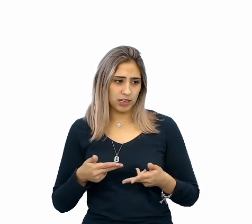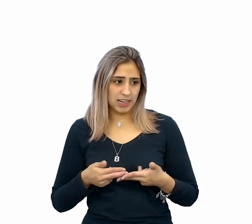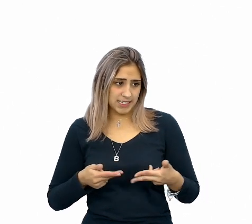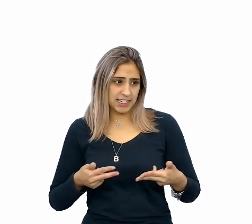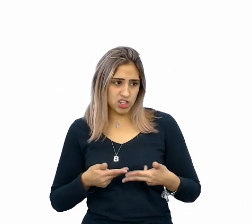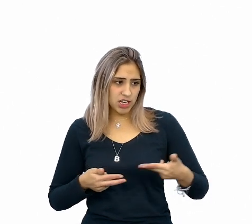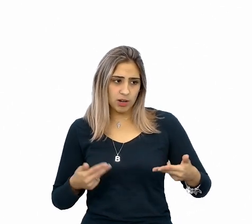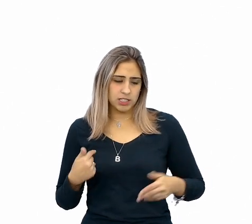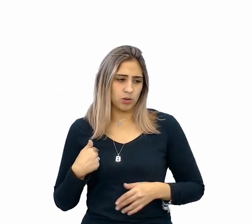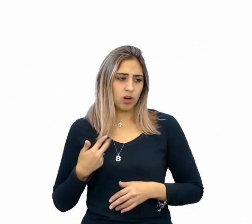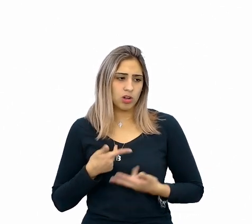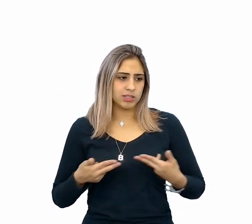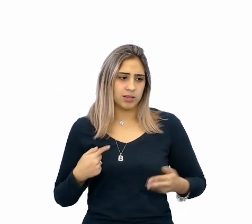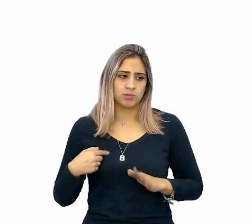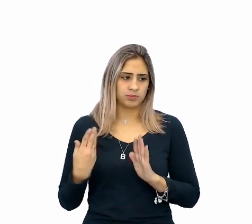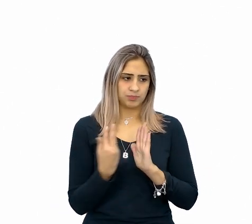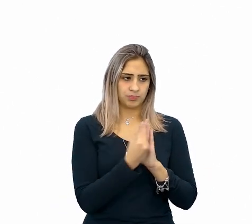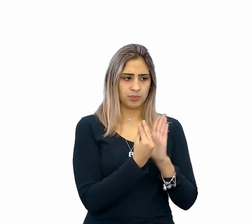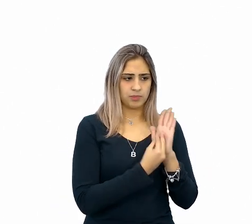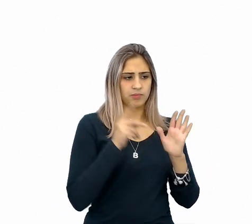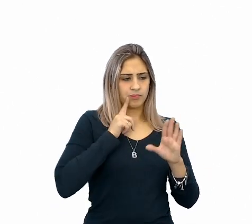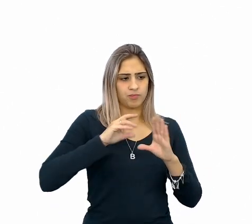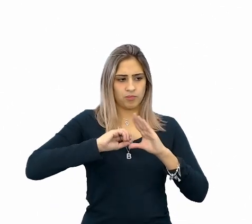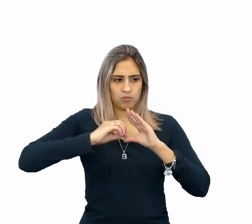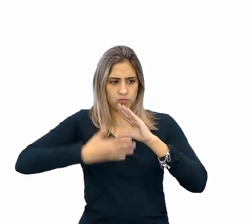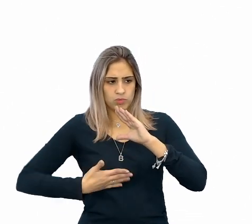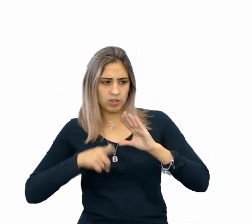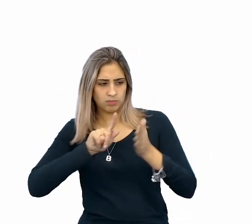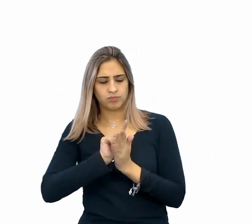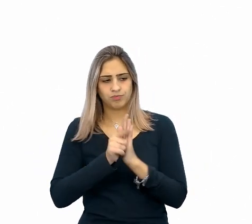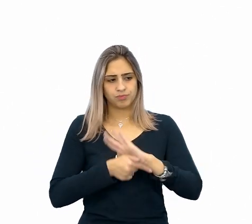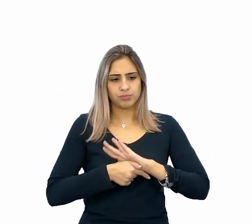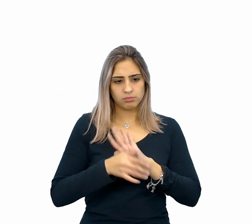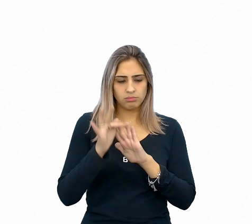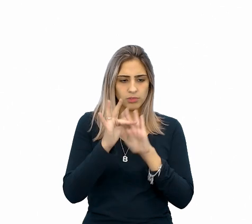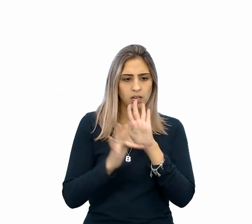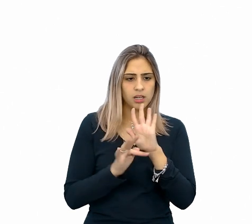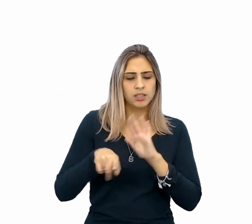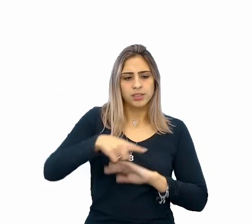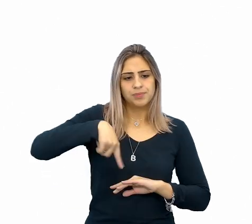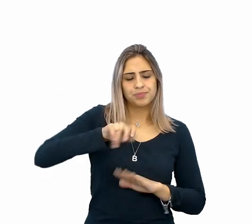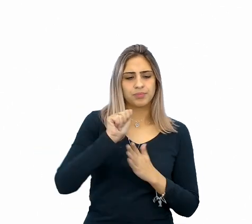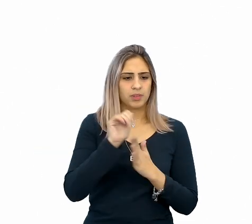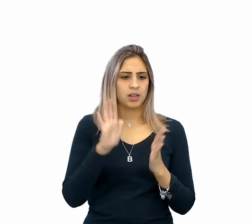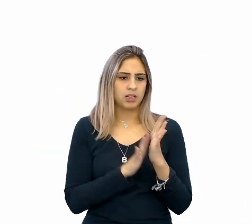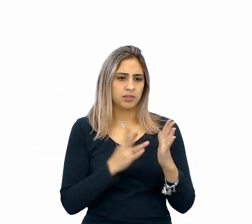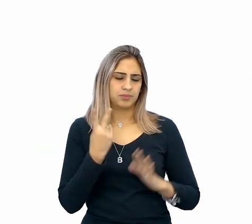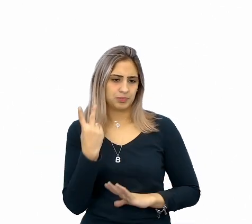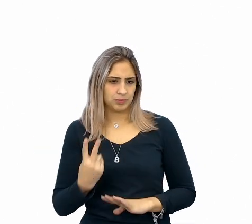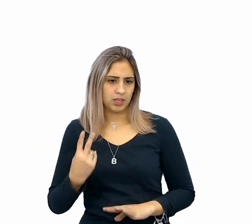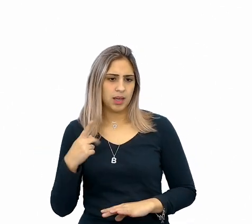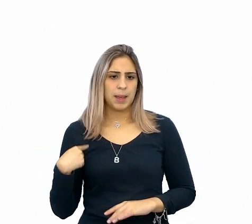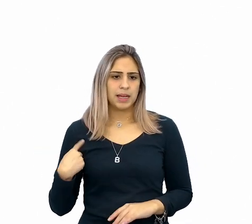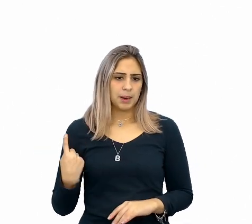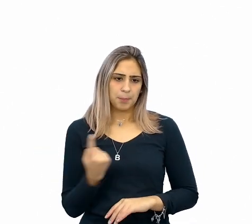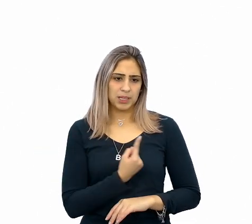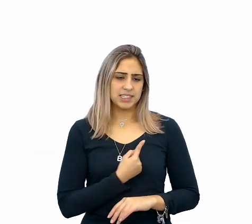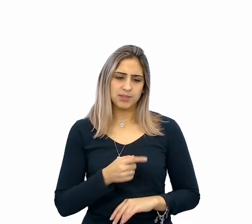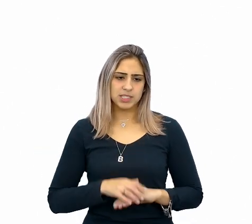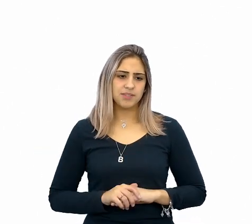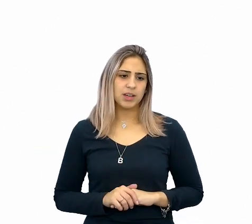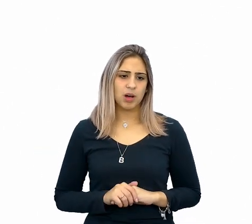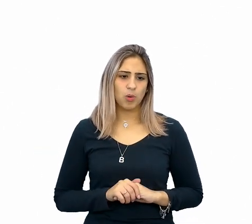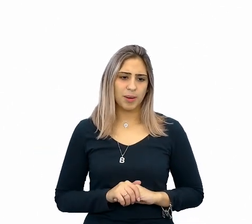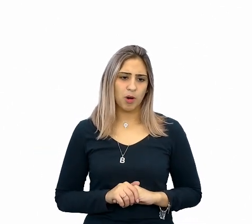outro, que eles possam perceber as características desse gênero. E na atividade 2, né, o destaque está no registro